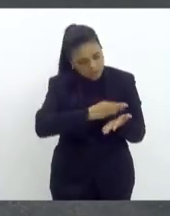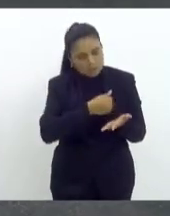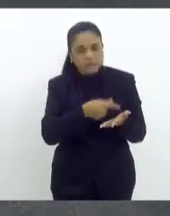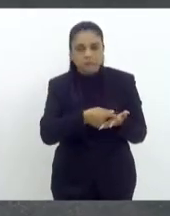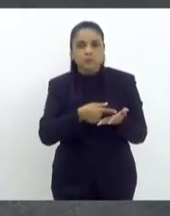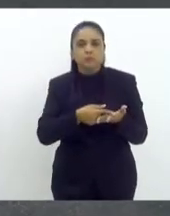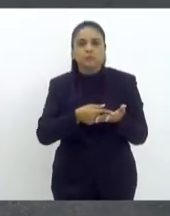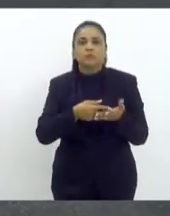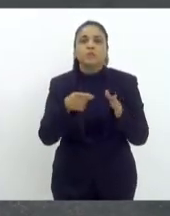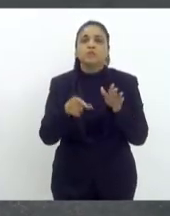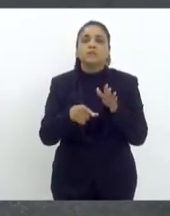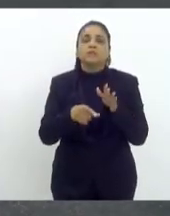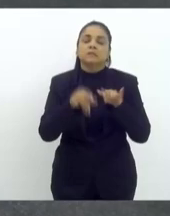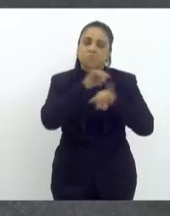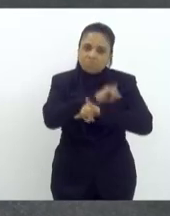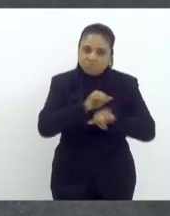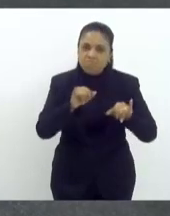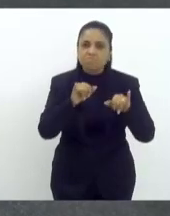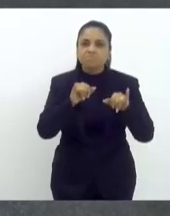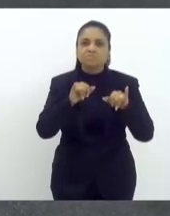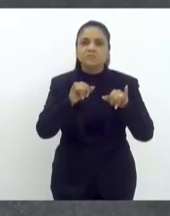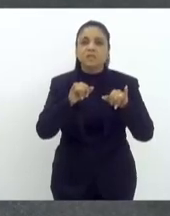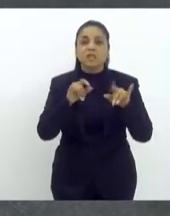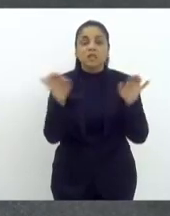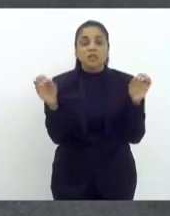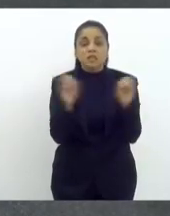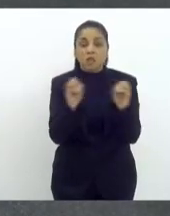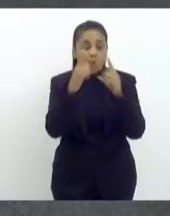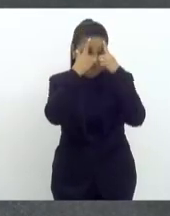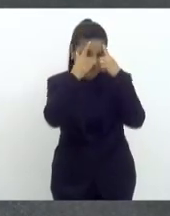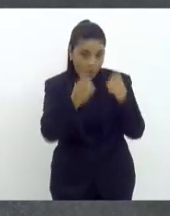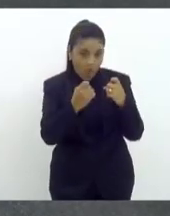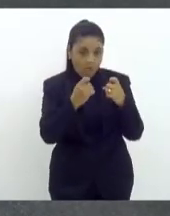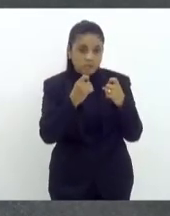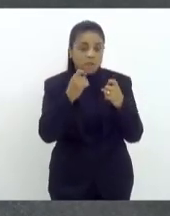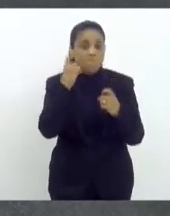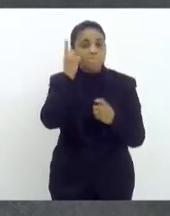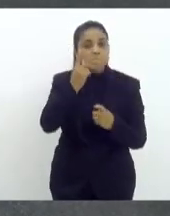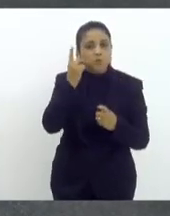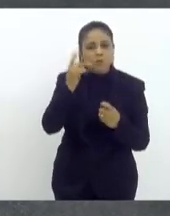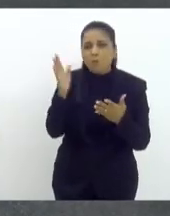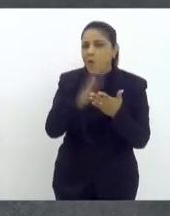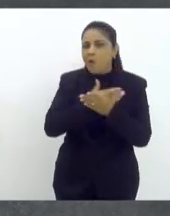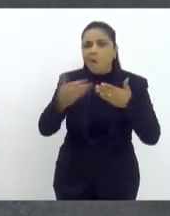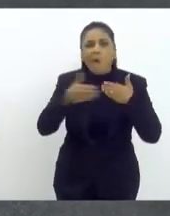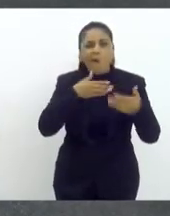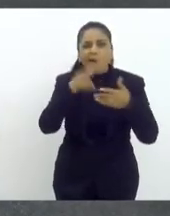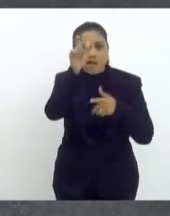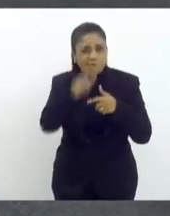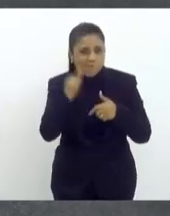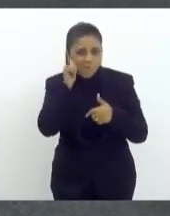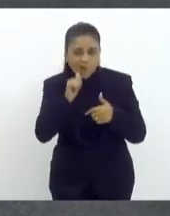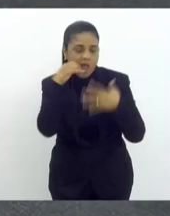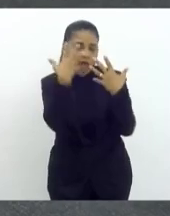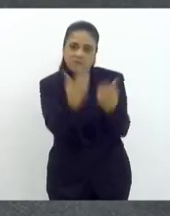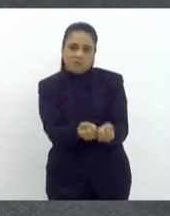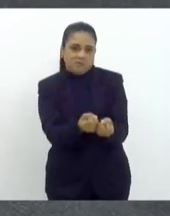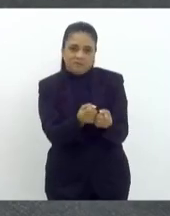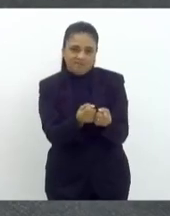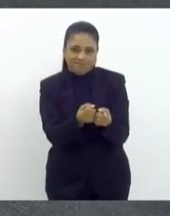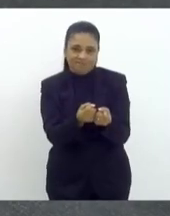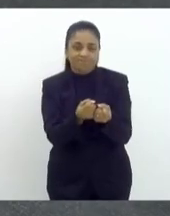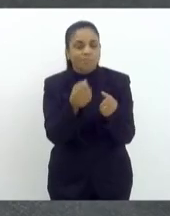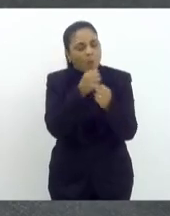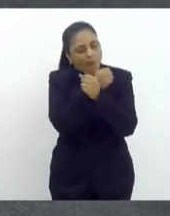antecipo aqui também que nenhuma violência política seja ela para qualquer mulher parlamentar Deva ser tolerada então